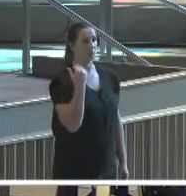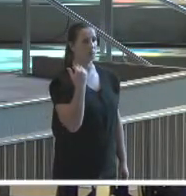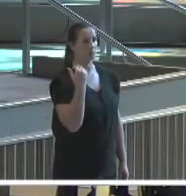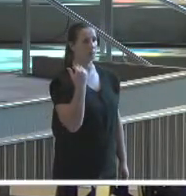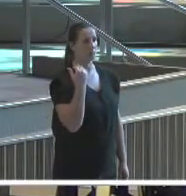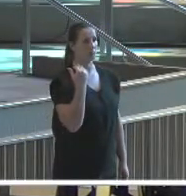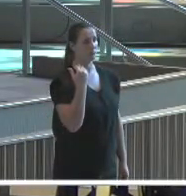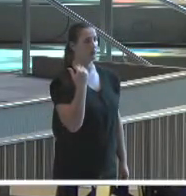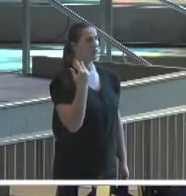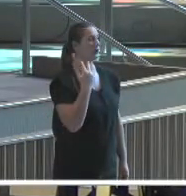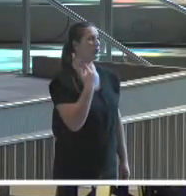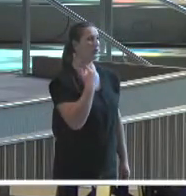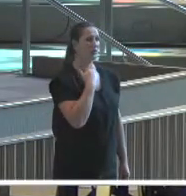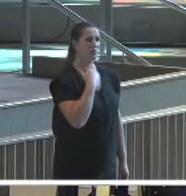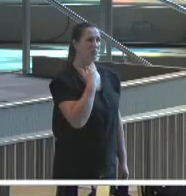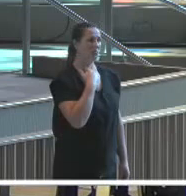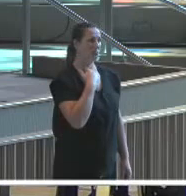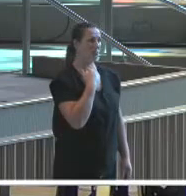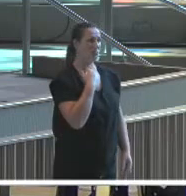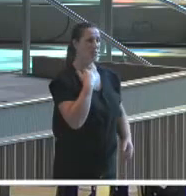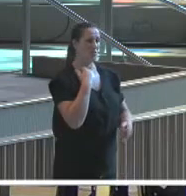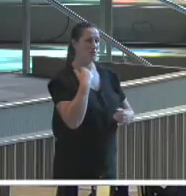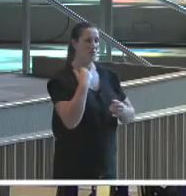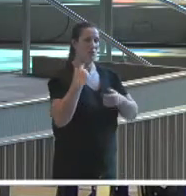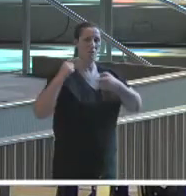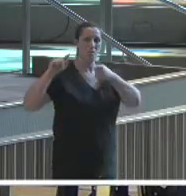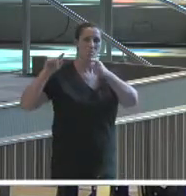Não dá para brincar com Deus.